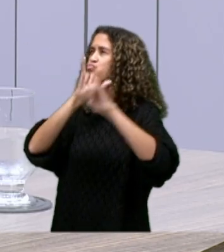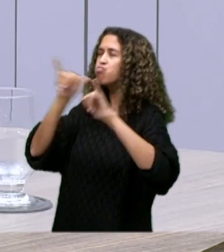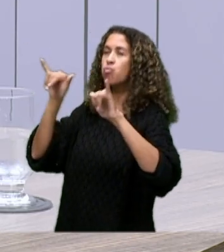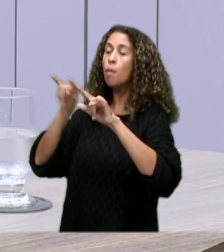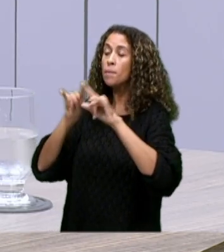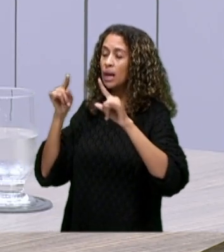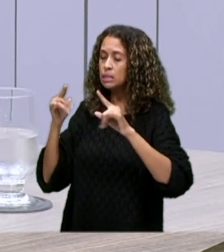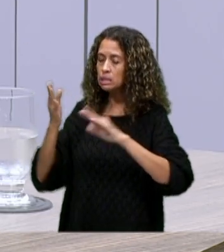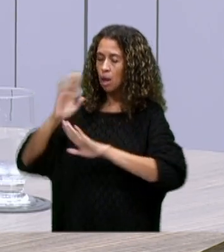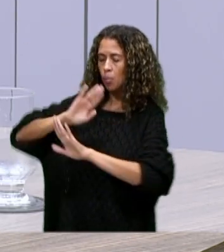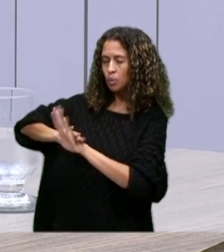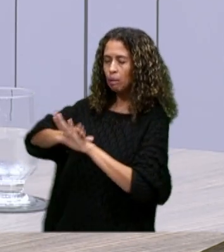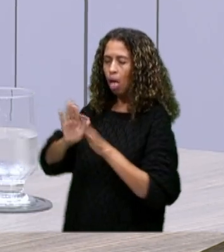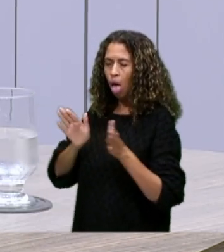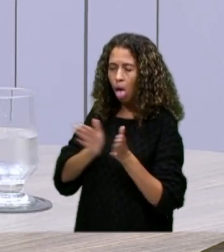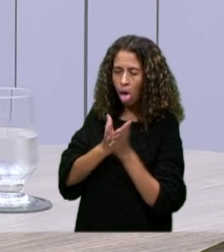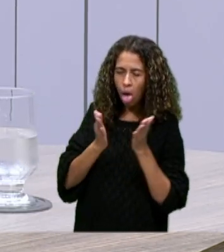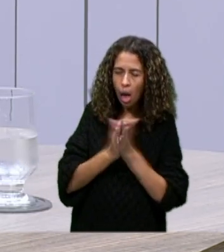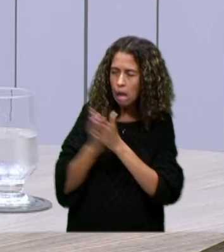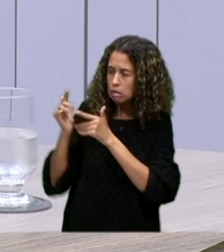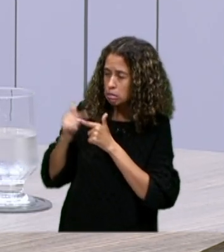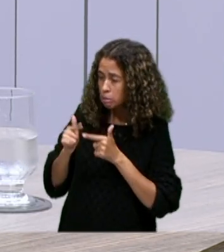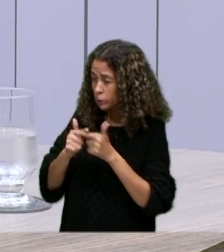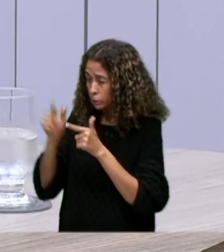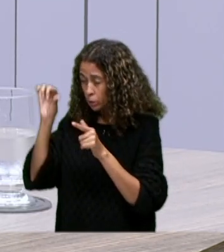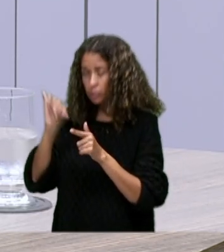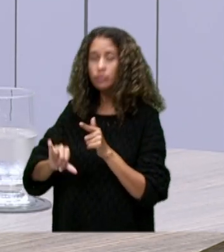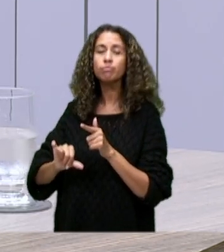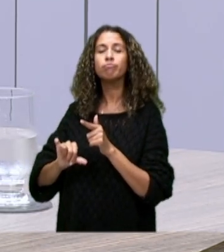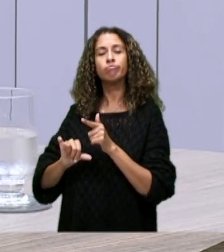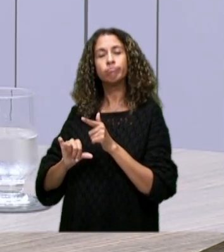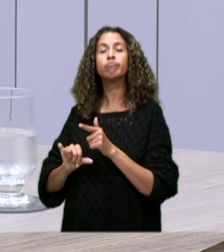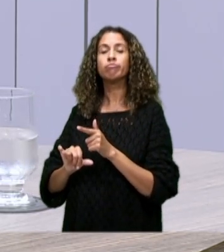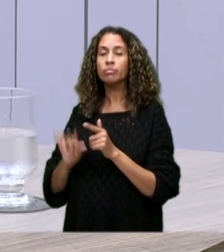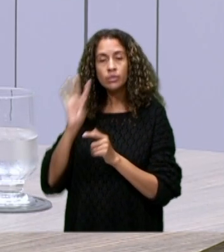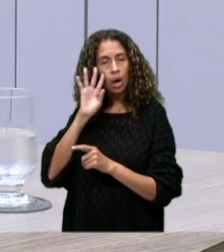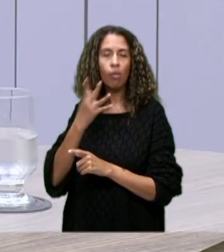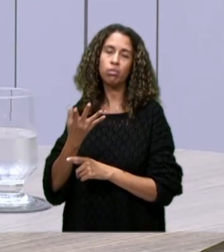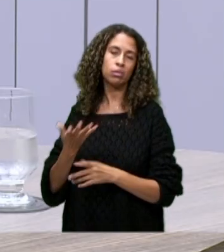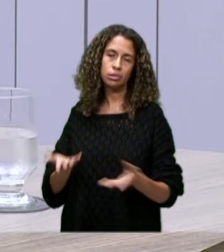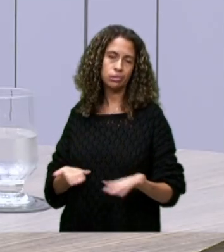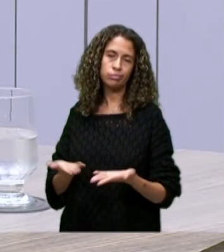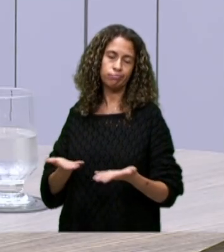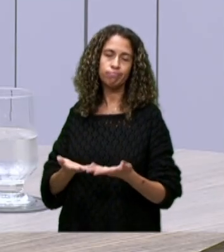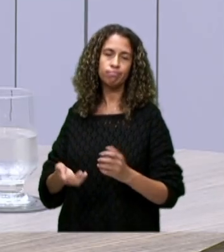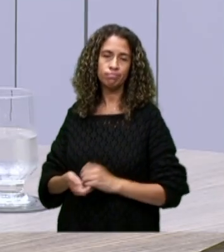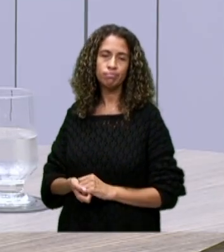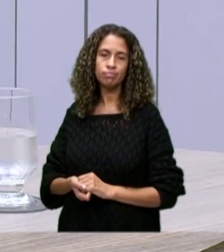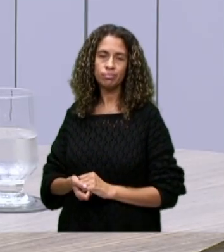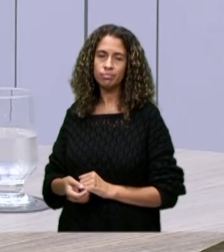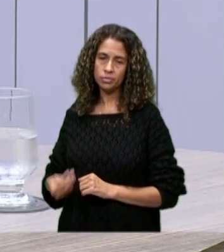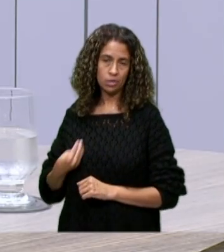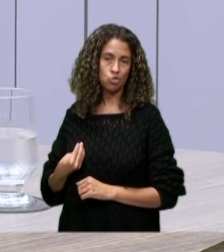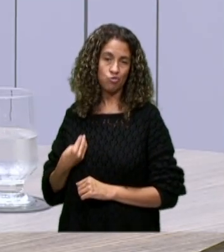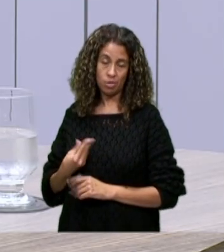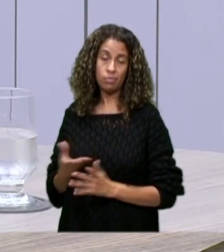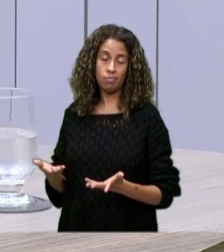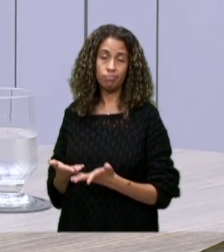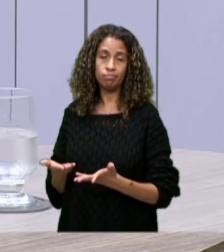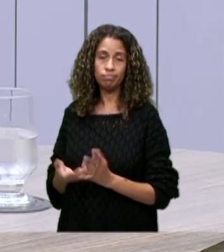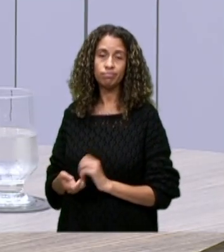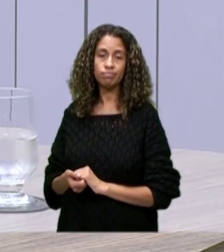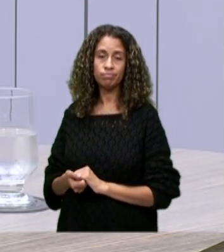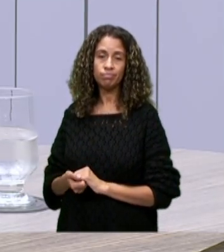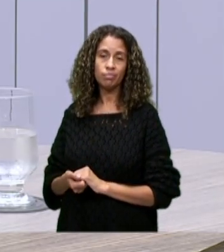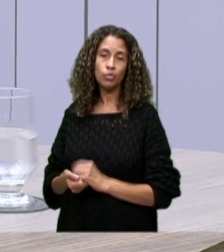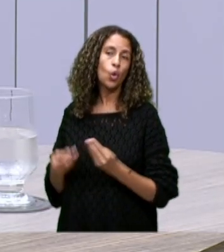pobreza em volta, com tudo horroroso em volta, Blade Runner, né? Está acontecendo aqui agora. Então, não